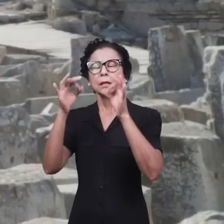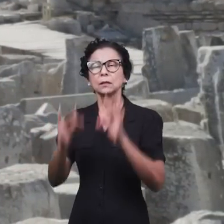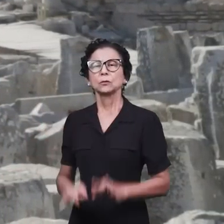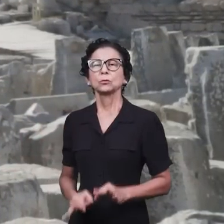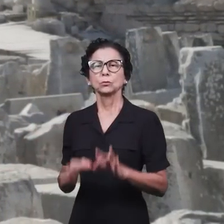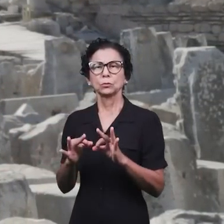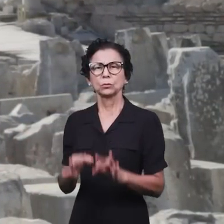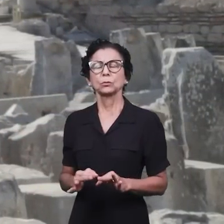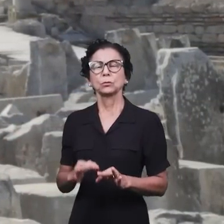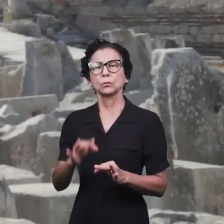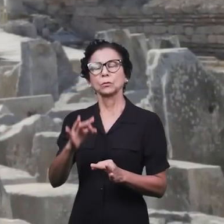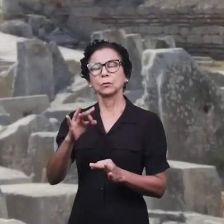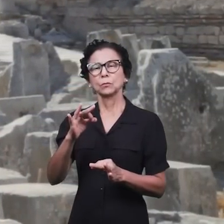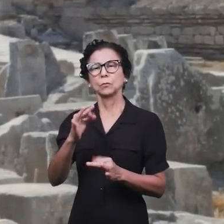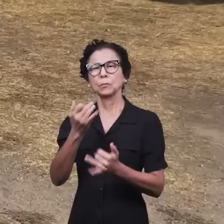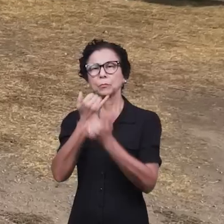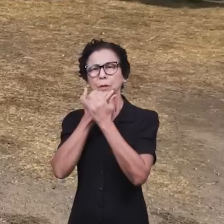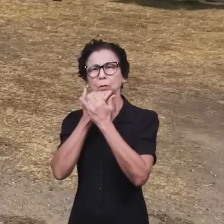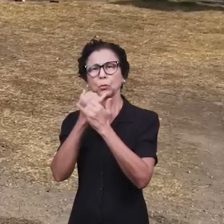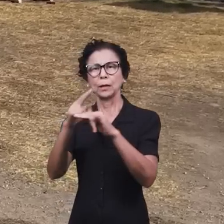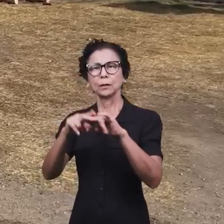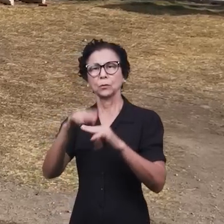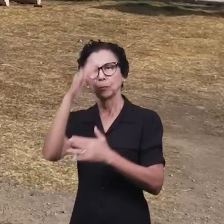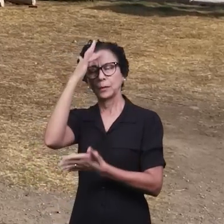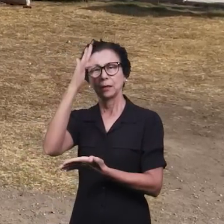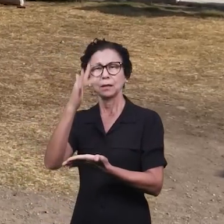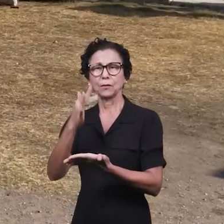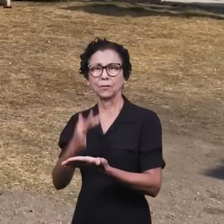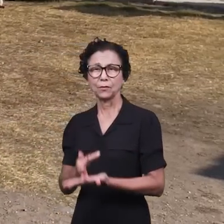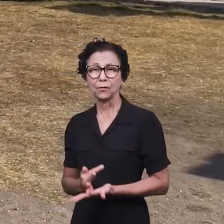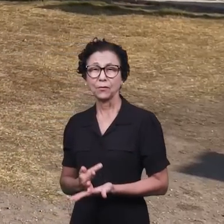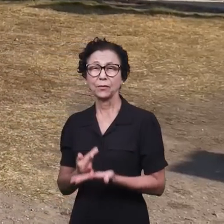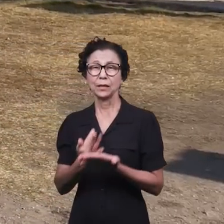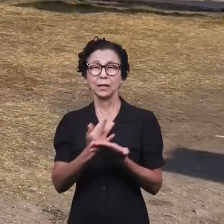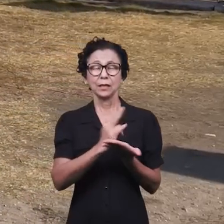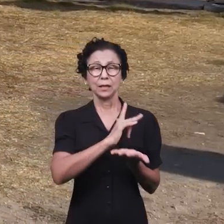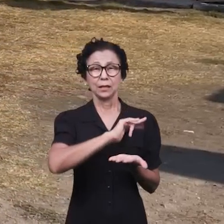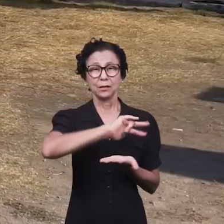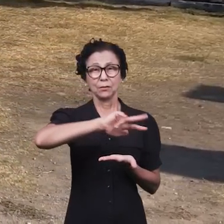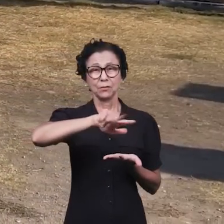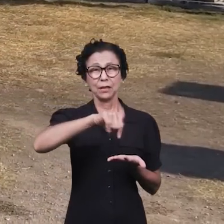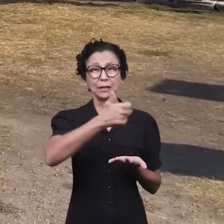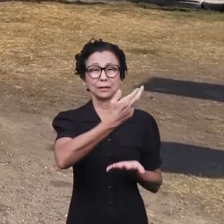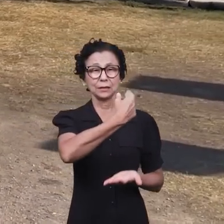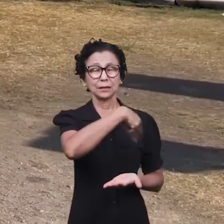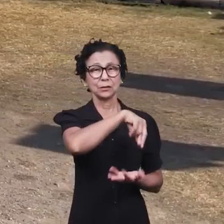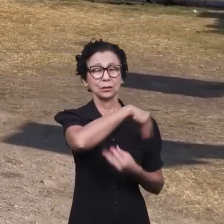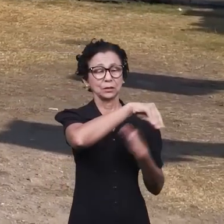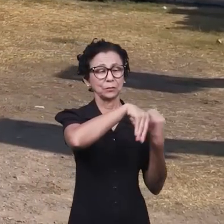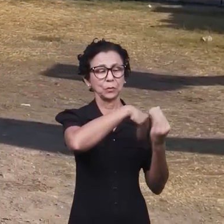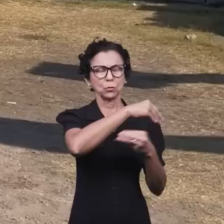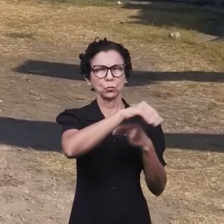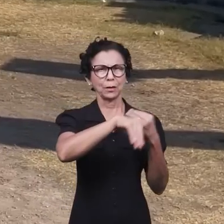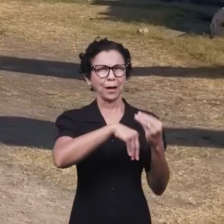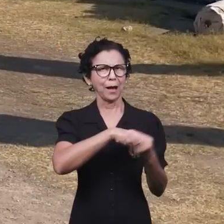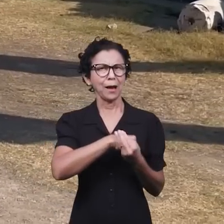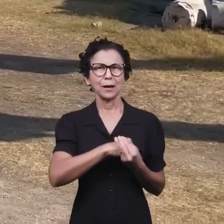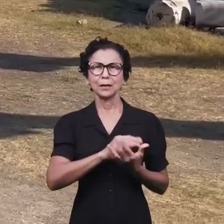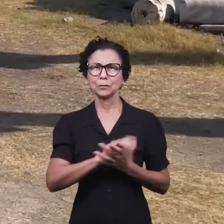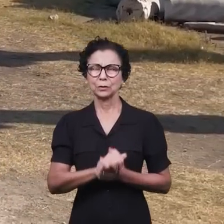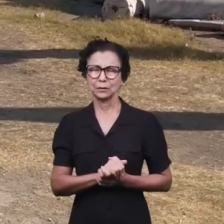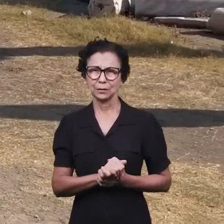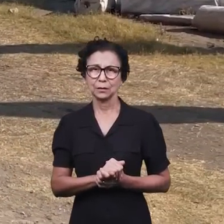no inocente e ele foi justificado pela fé, e até mesmo as religiões politeístas, né? Todos os povos eram politeístas,